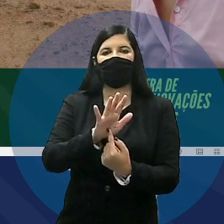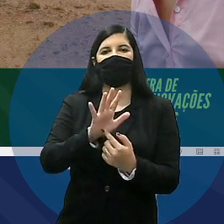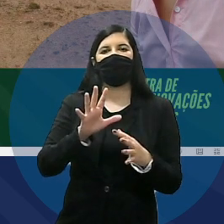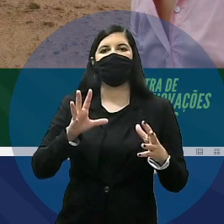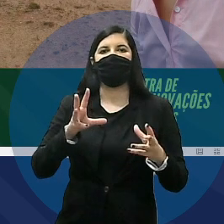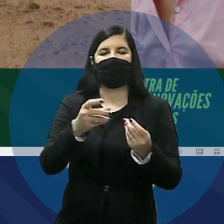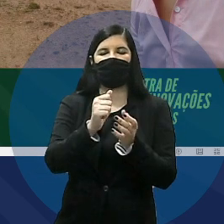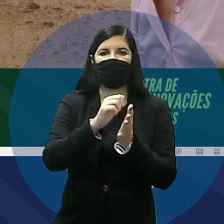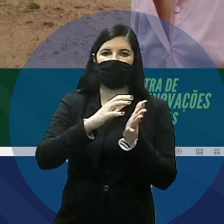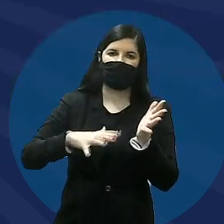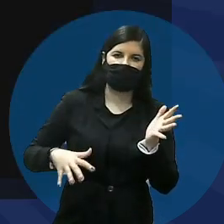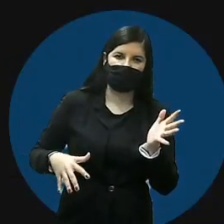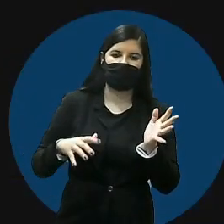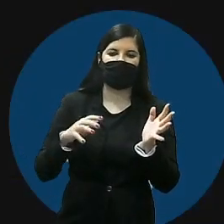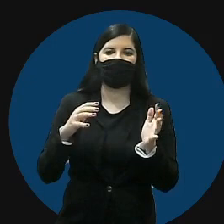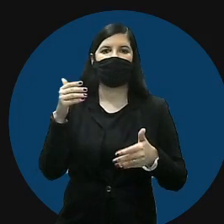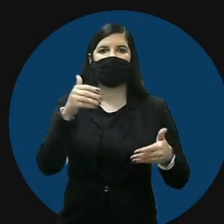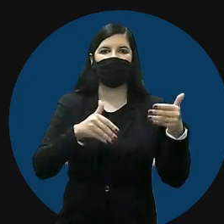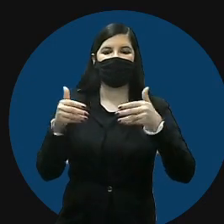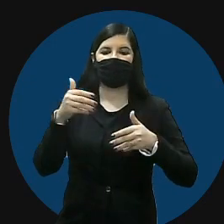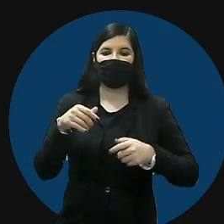dos nossos alunos.